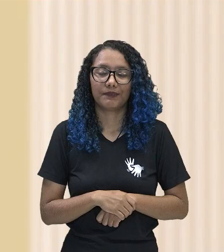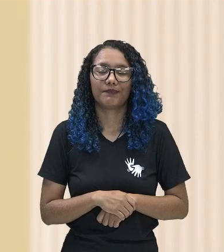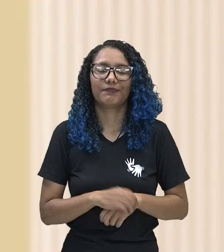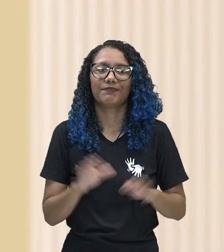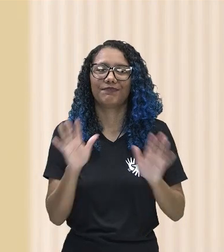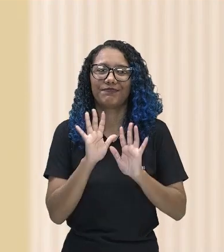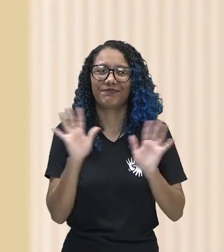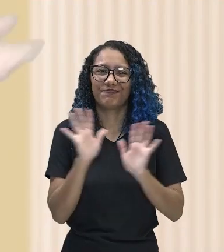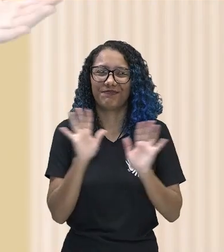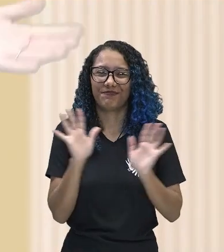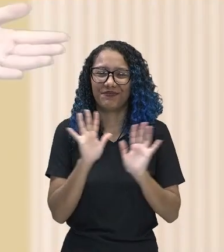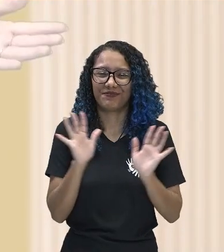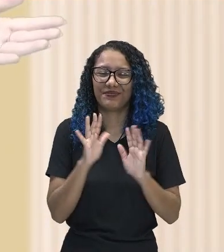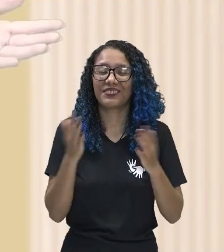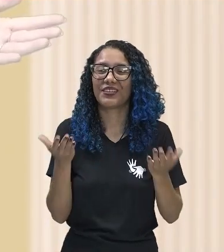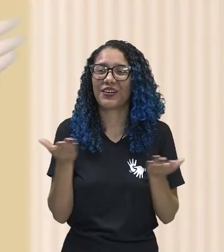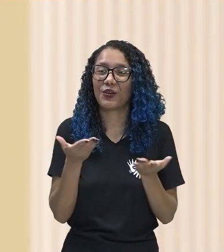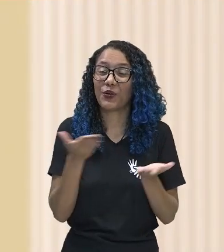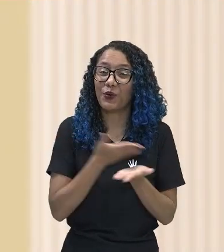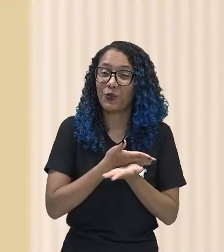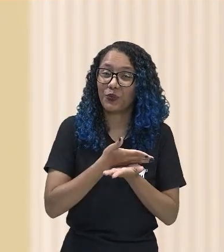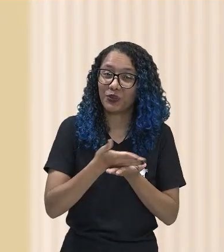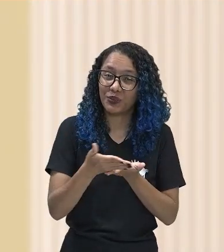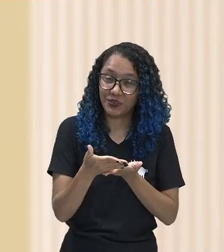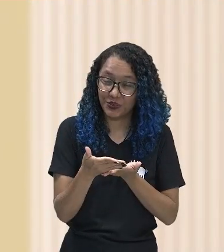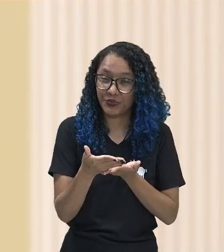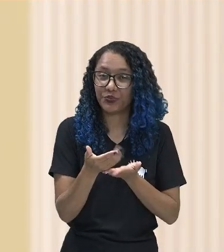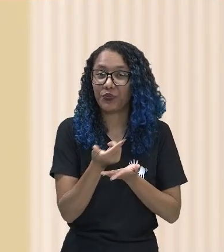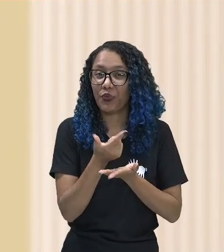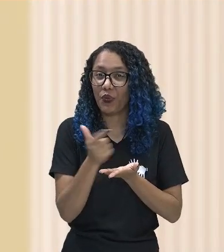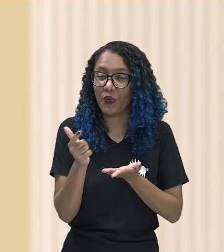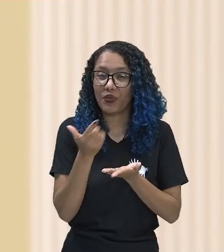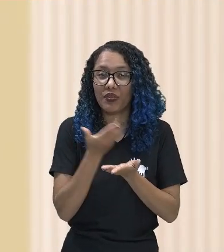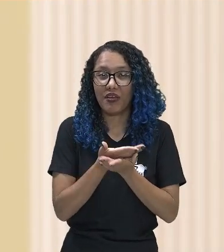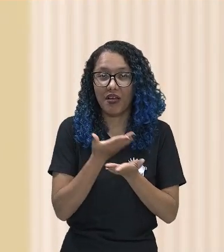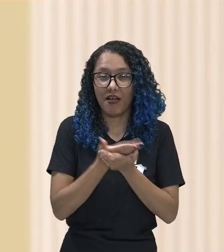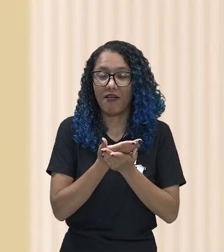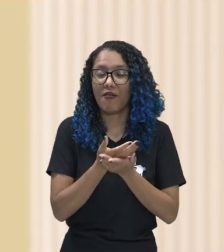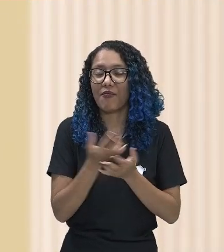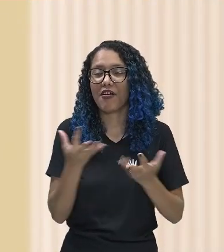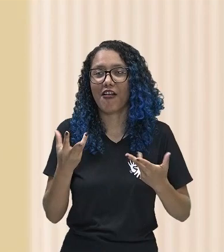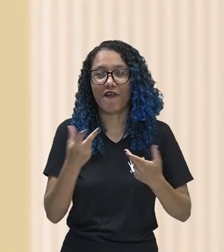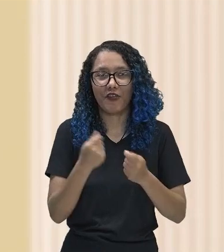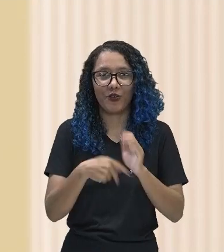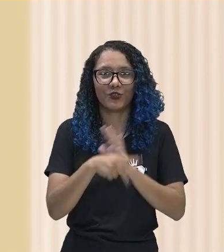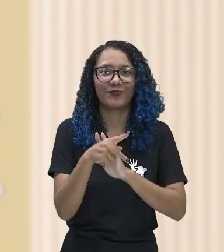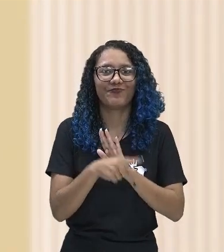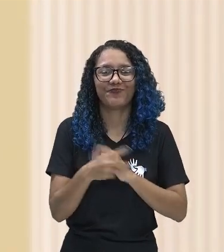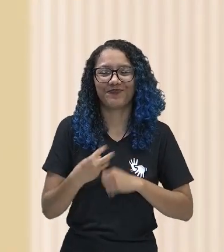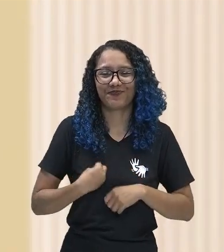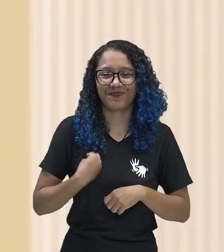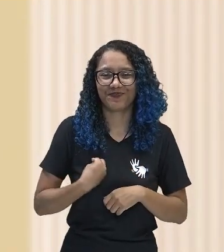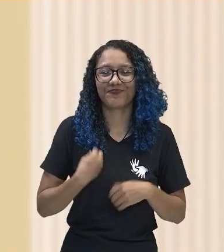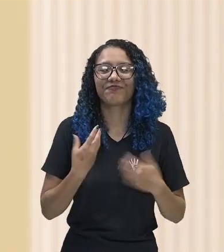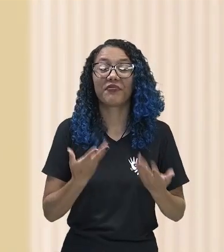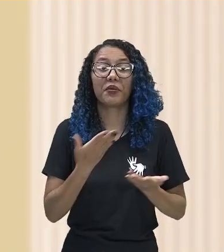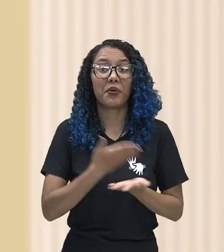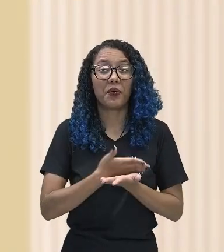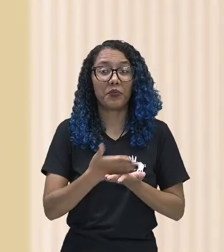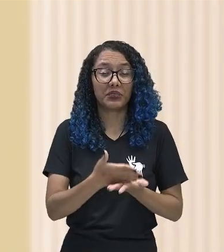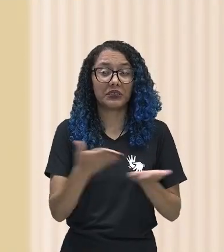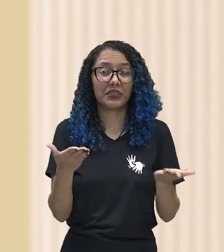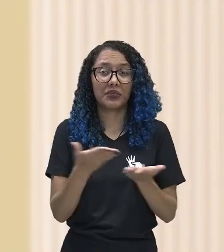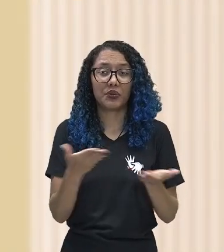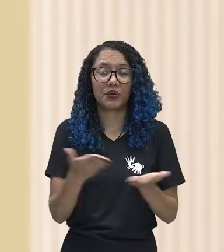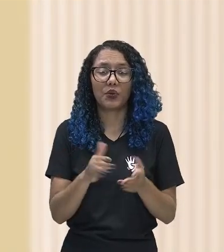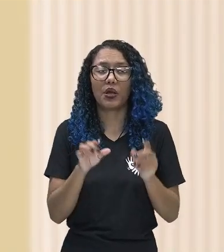Olá, meus alunos! Iniciando mais um momento maravilhoso de Projeto de Vida aqui com vocês. E para iniciar esse nosso